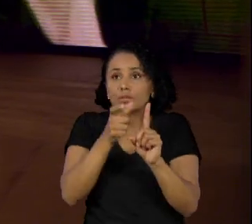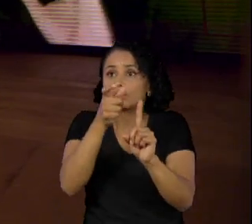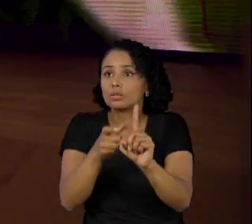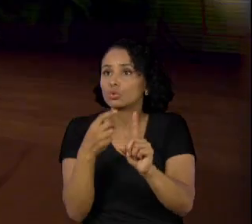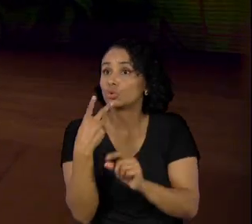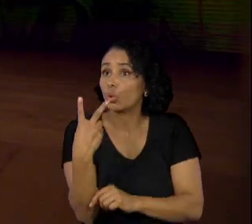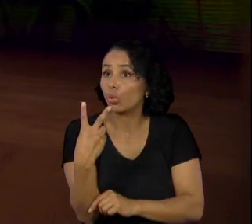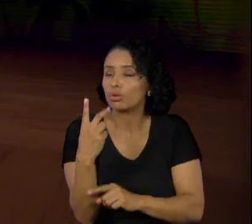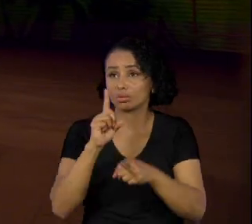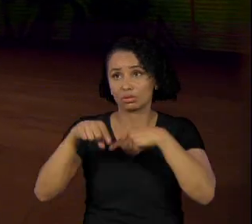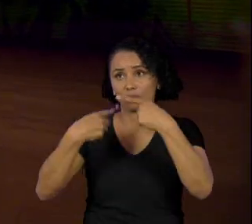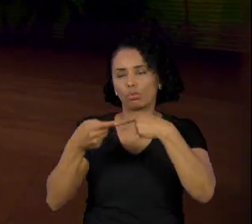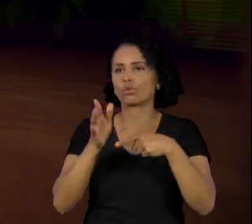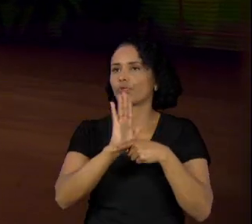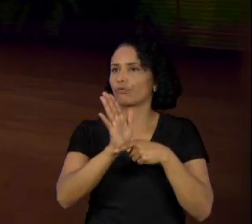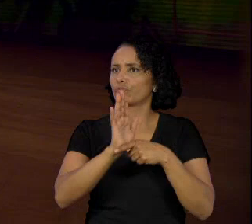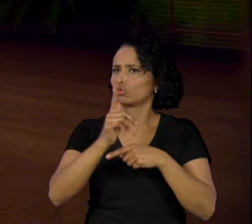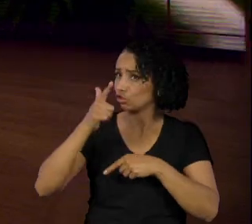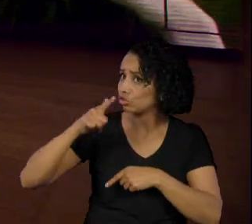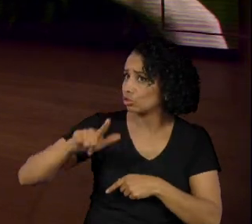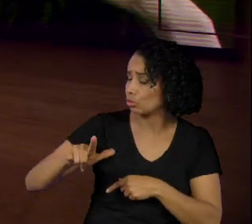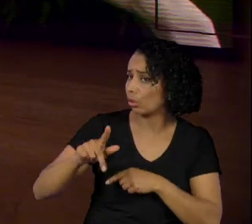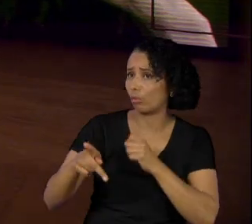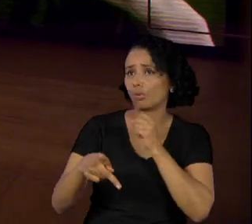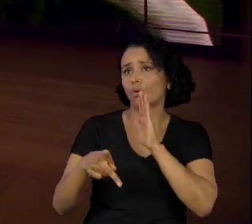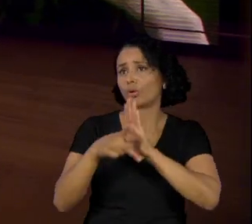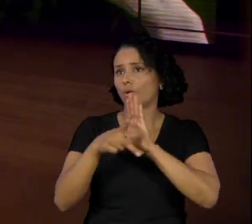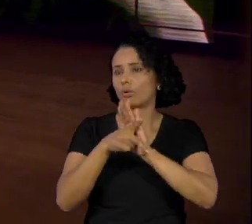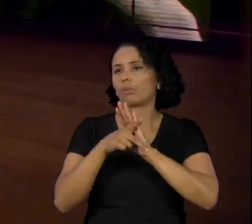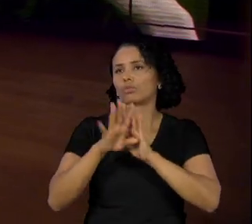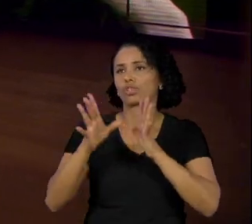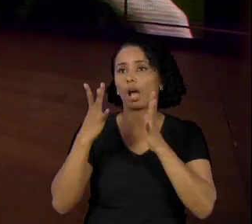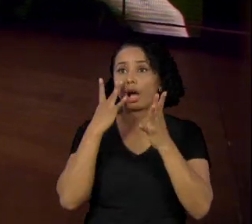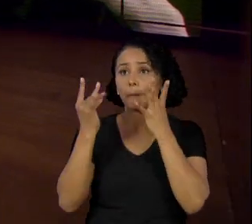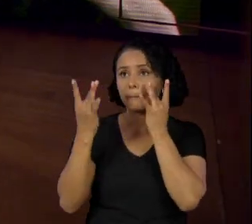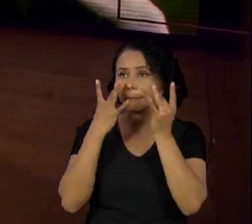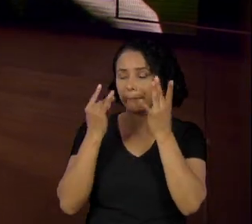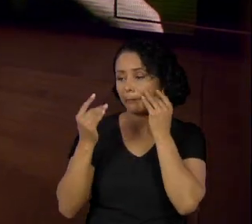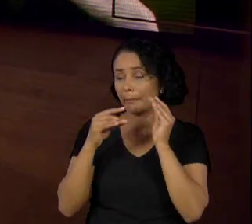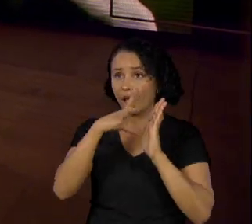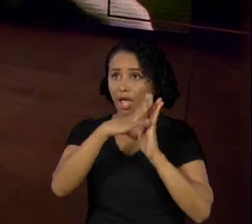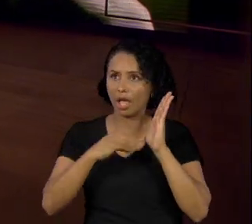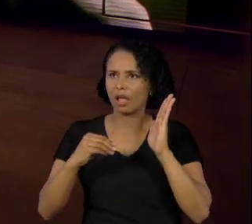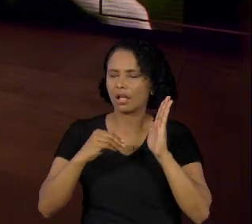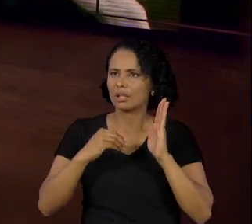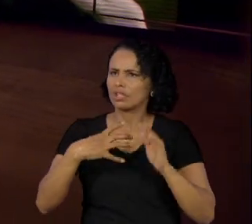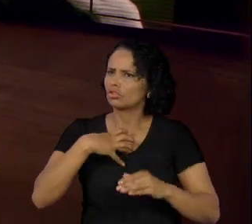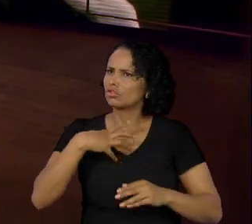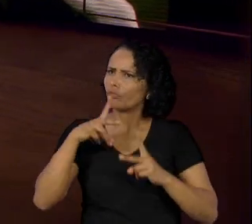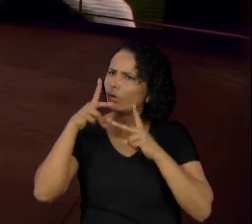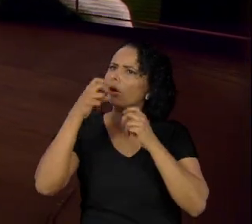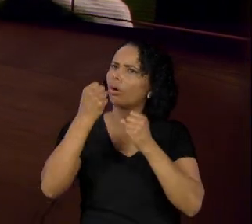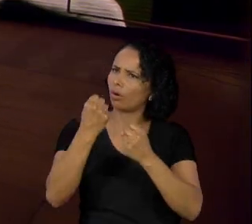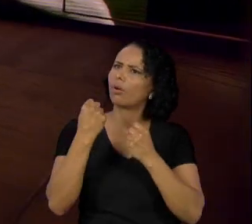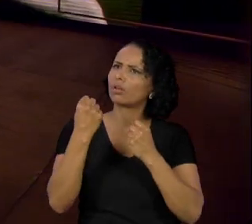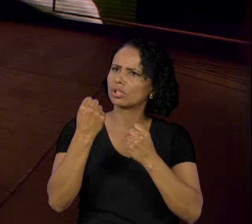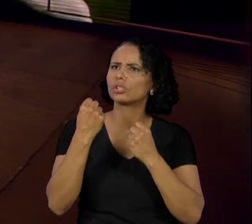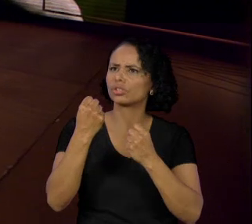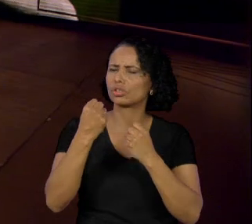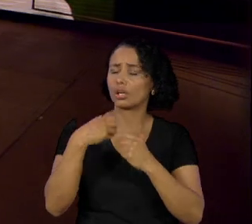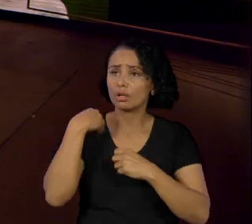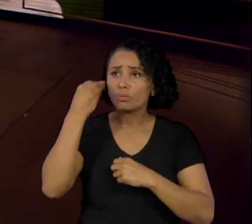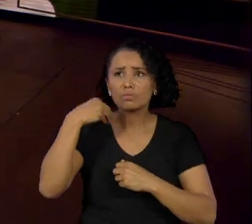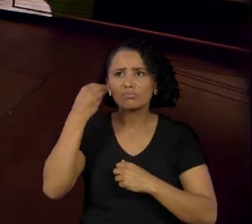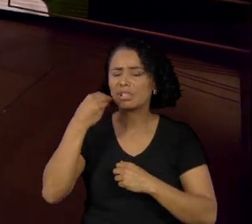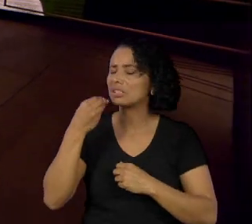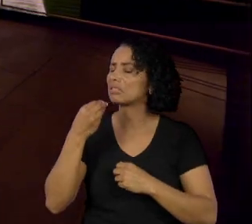filme também, né, que baseado numa peça de teatro. Isso para mim era muito forte e foi uma experiência